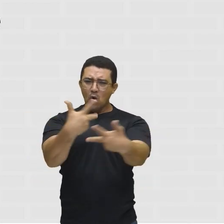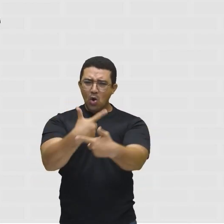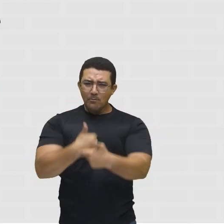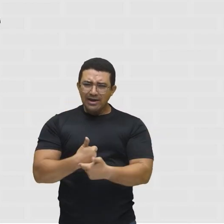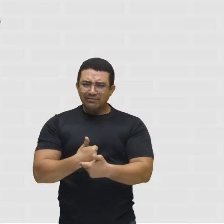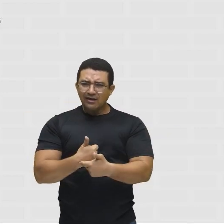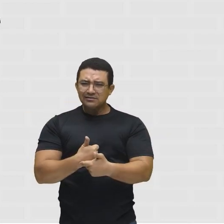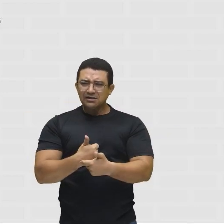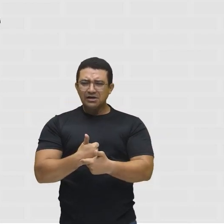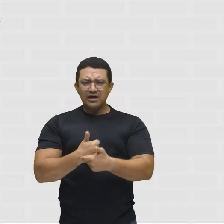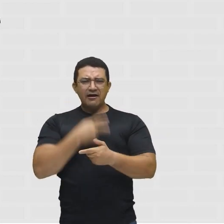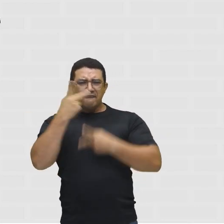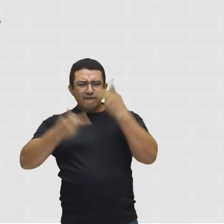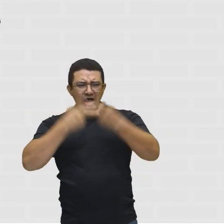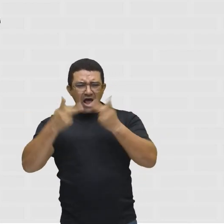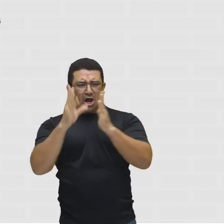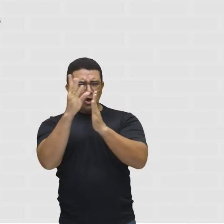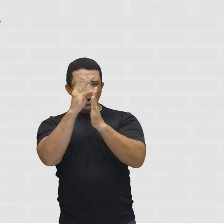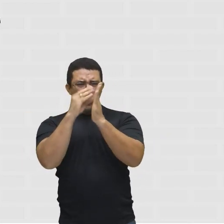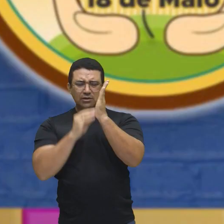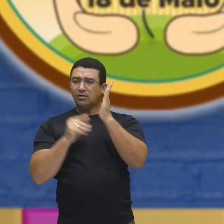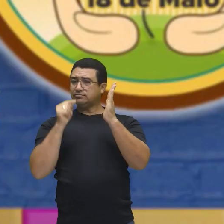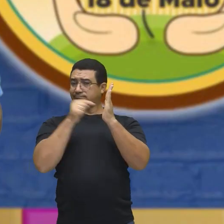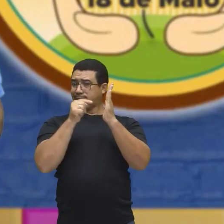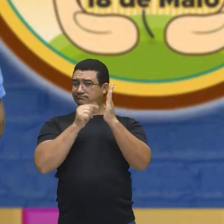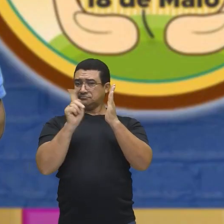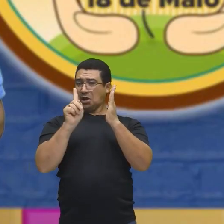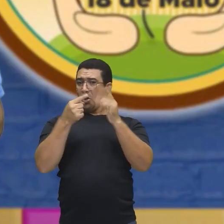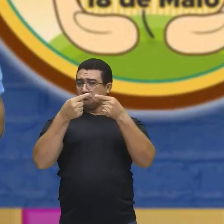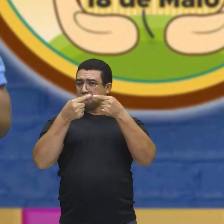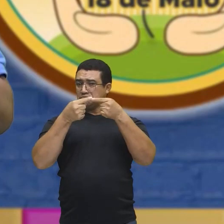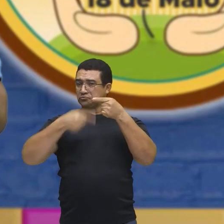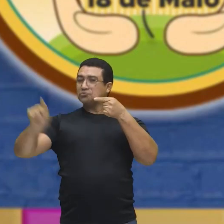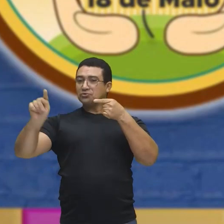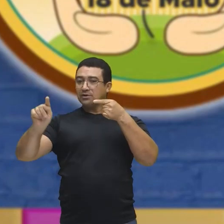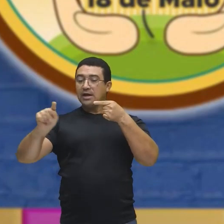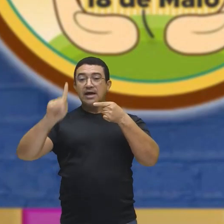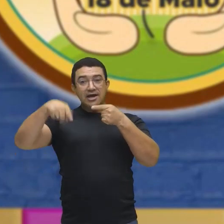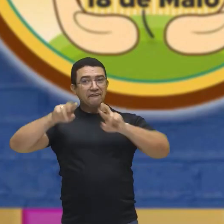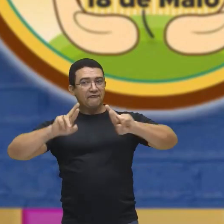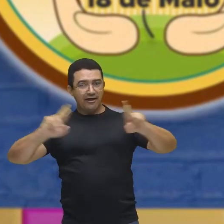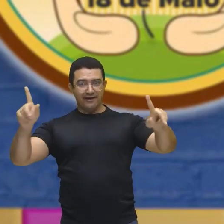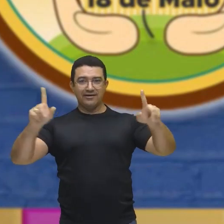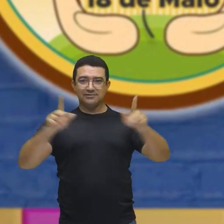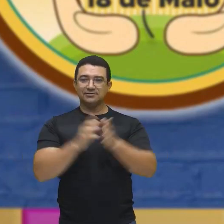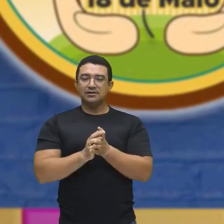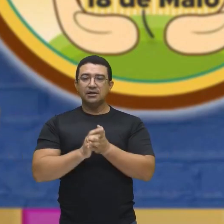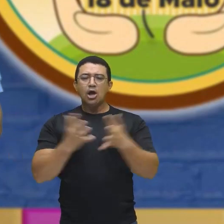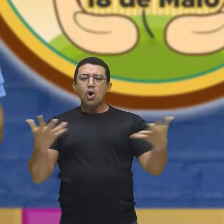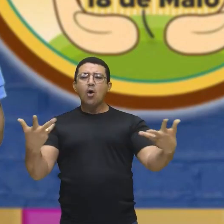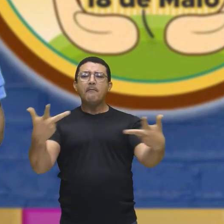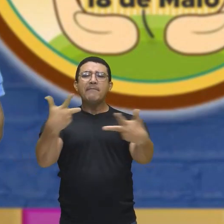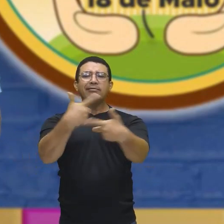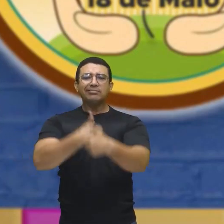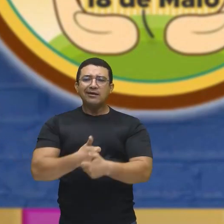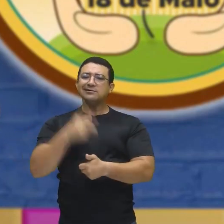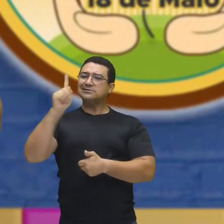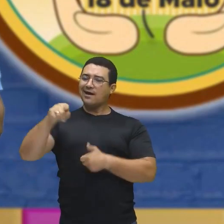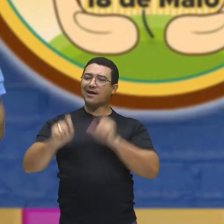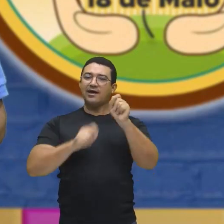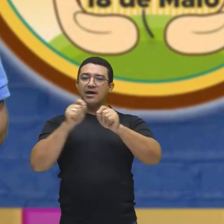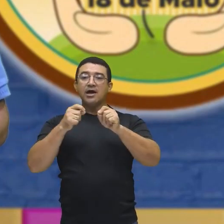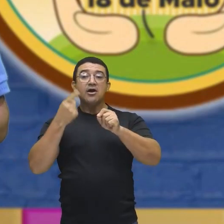queridos, tá? A competência, ela não é um conteúdo. Ela vai desenvolver as suas habilidades, os